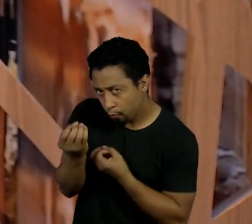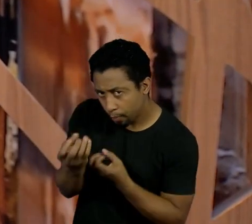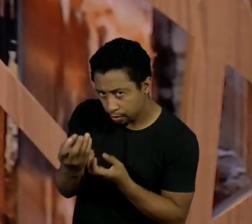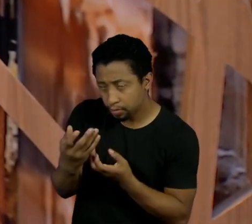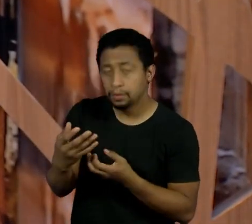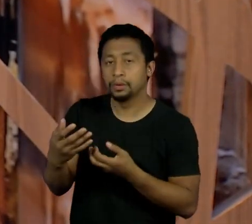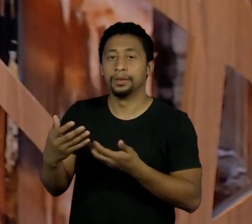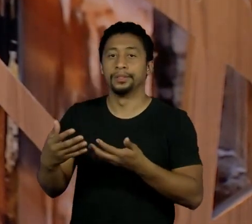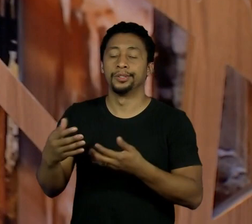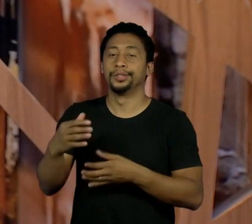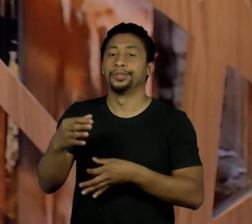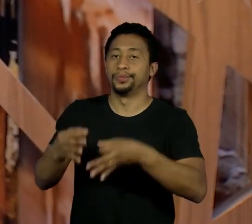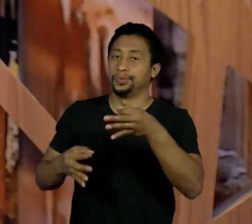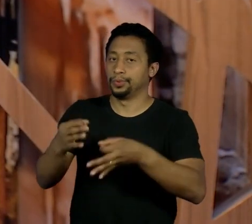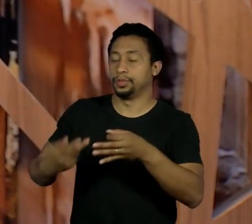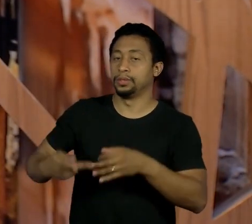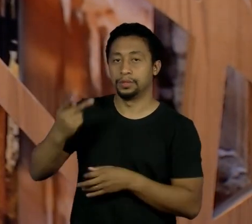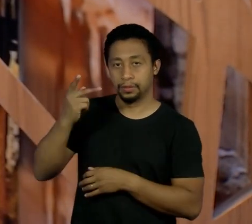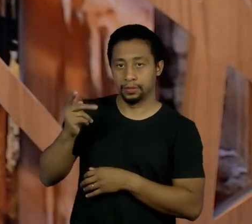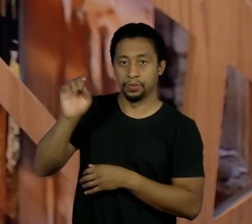Paulo tem apenas